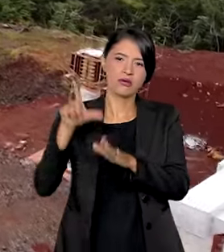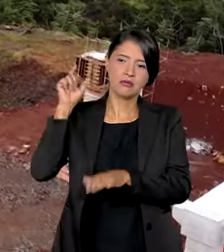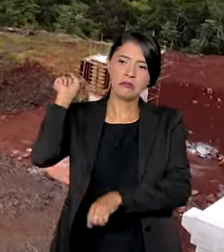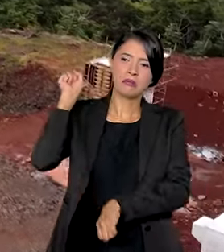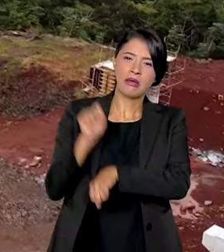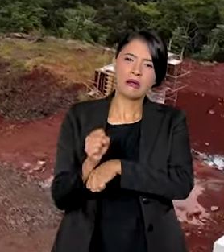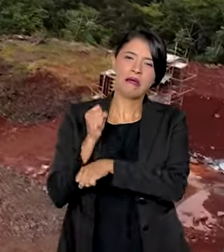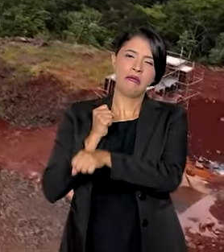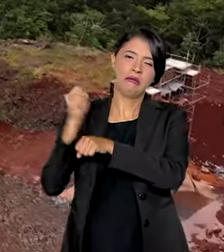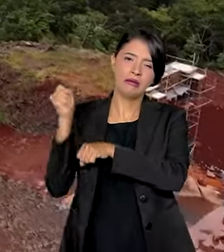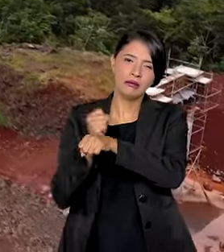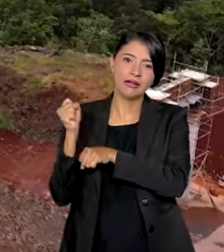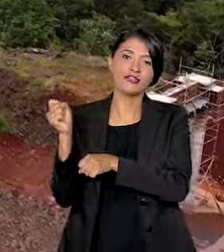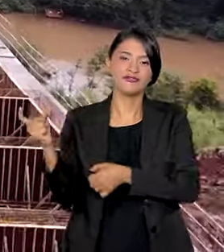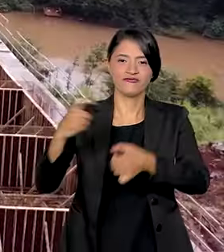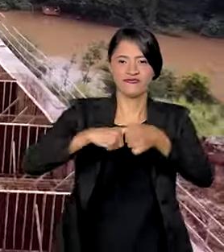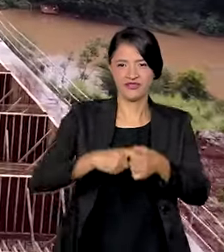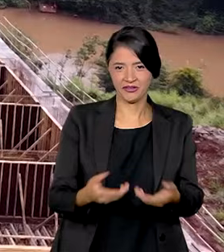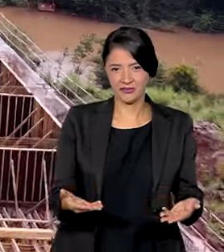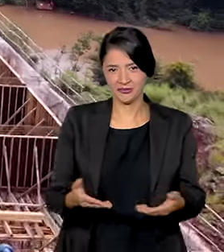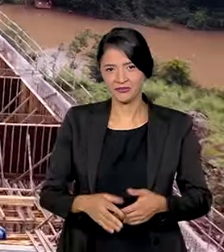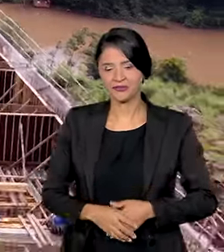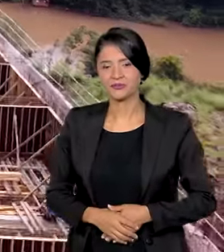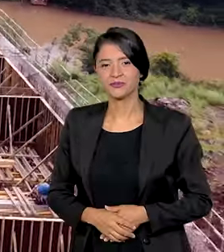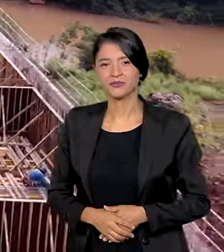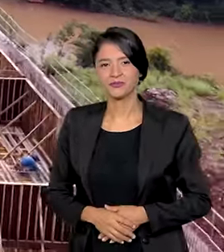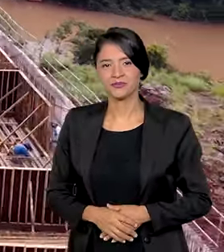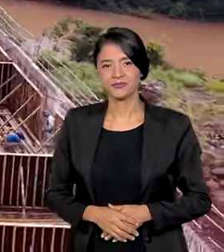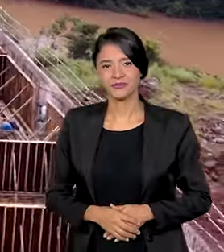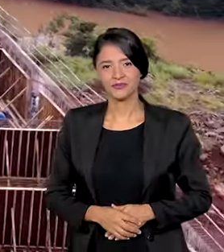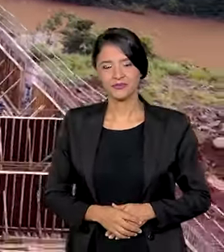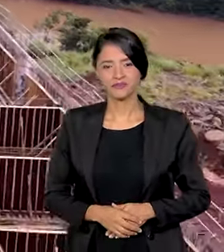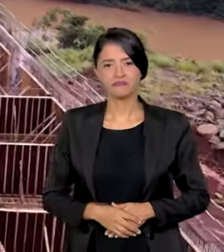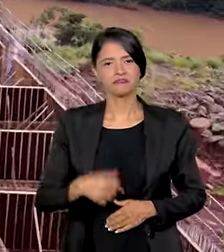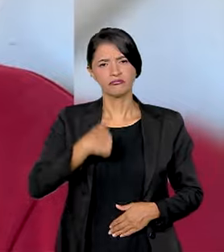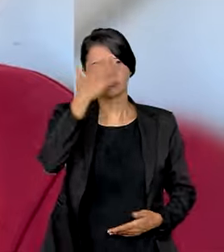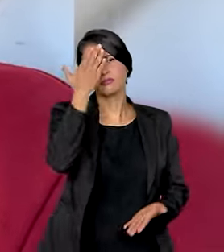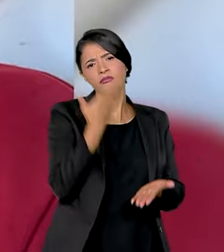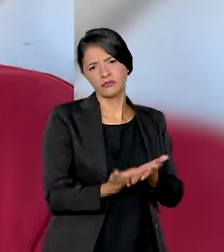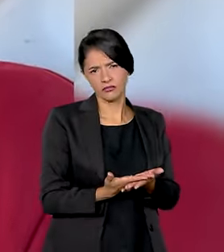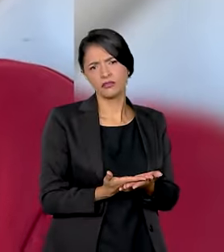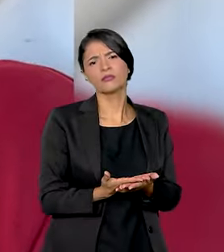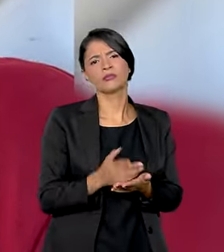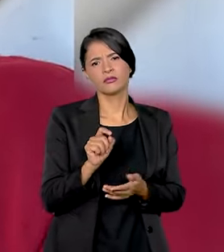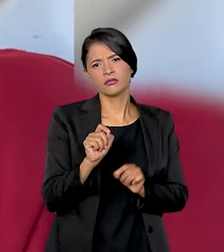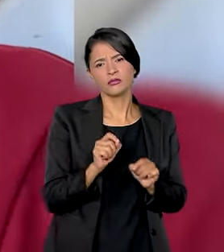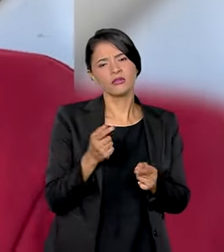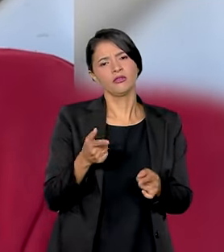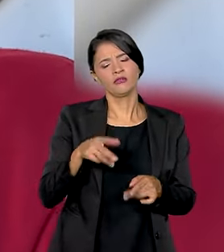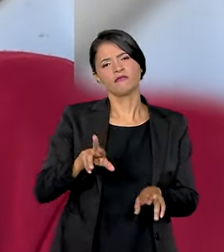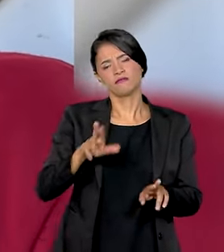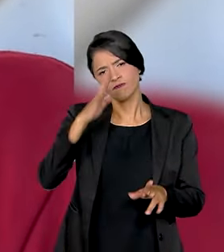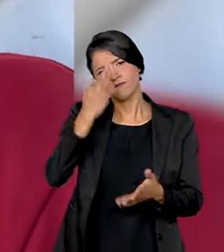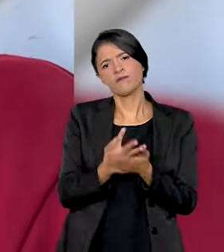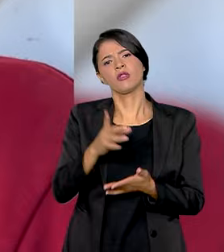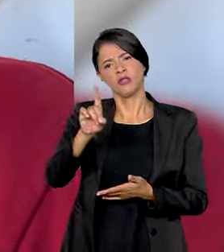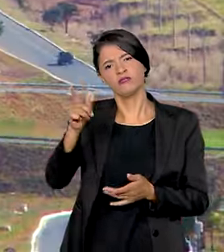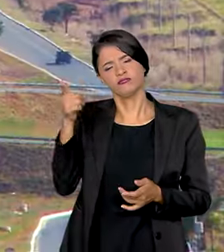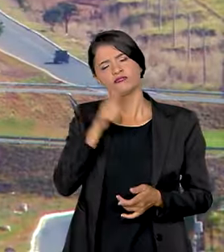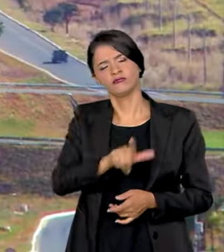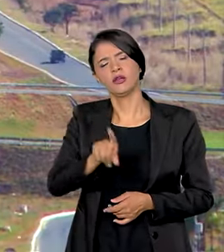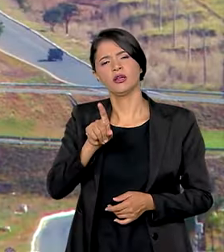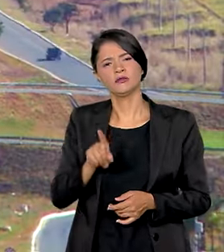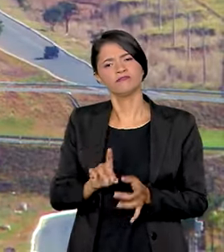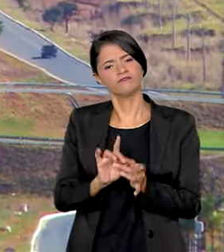Obras que estavam paradas há anos estão sendo retomadas. Eu acredito que o FNDE vai sair agora.